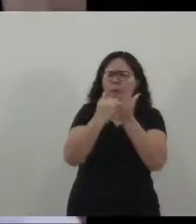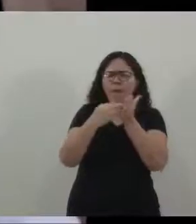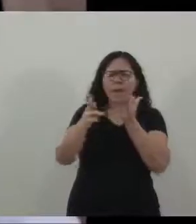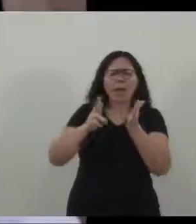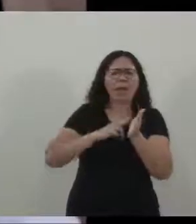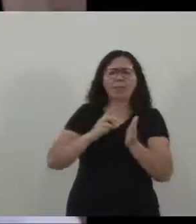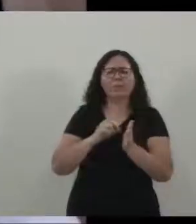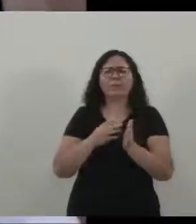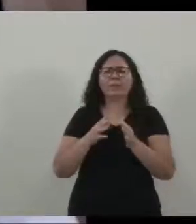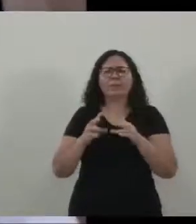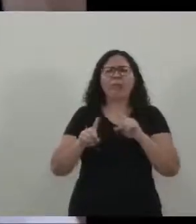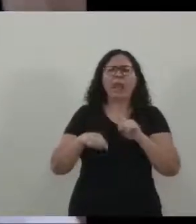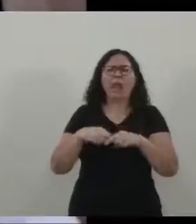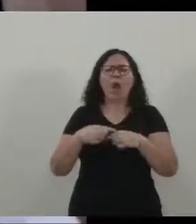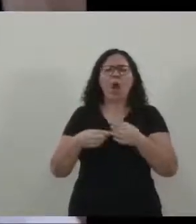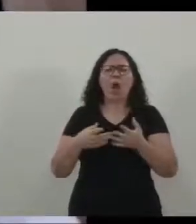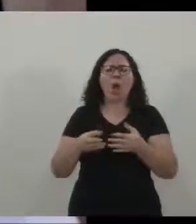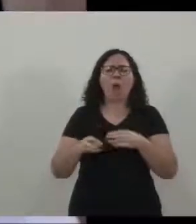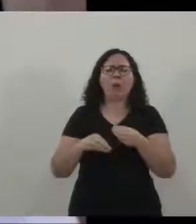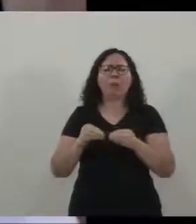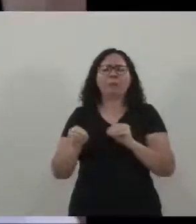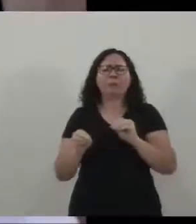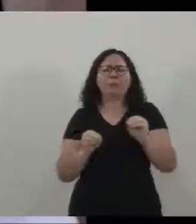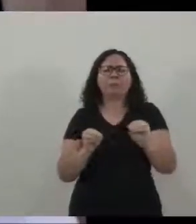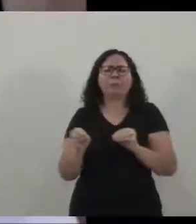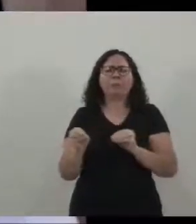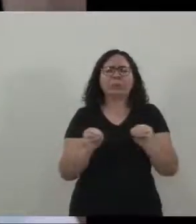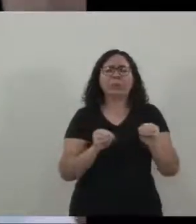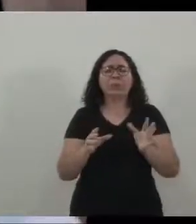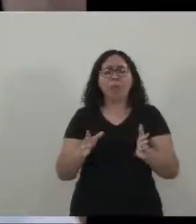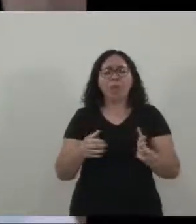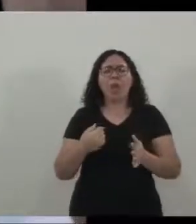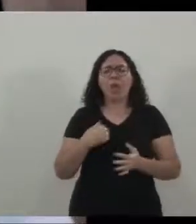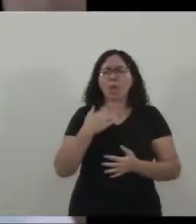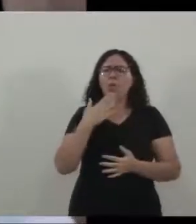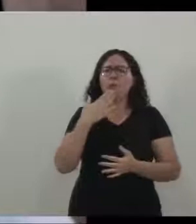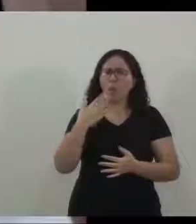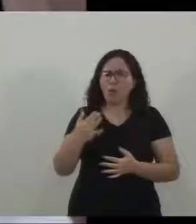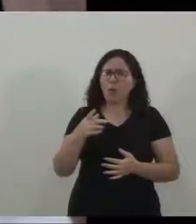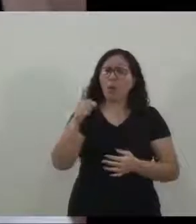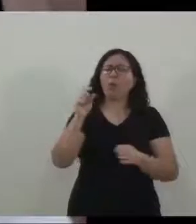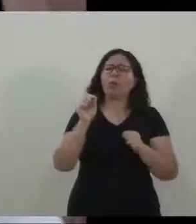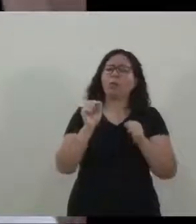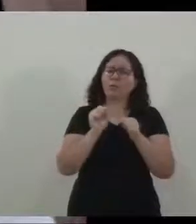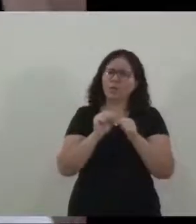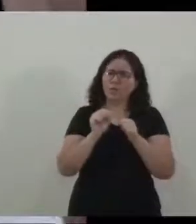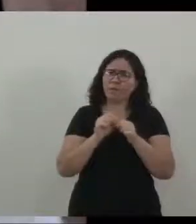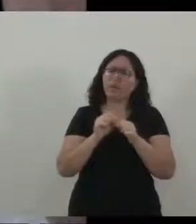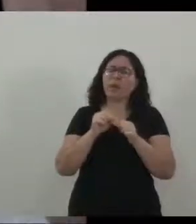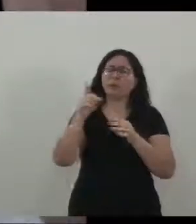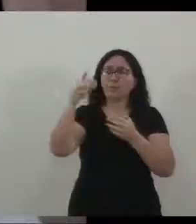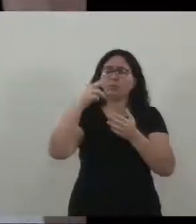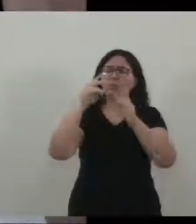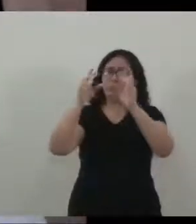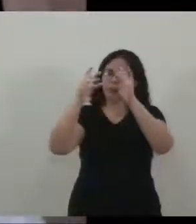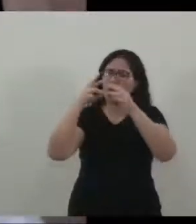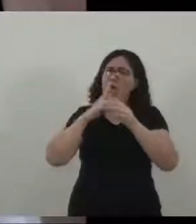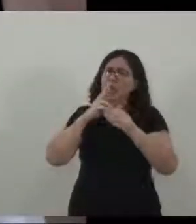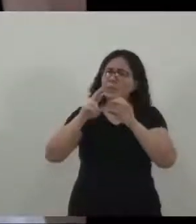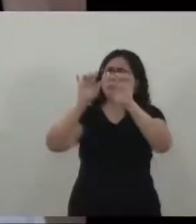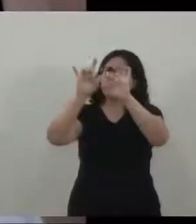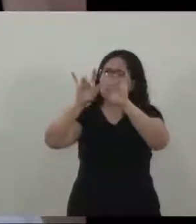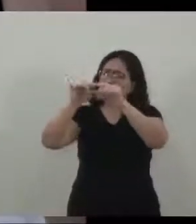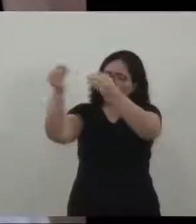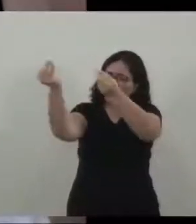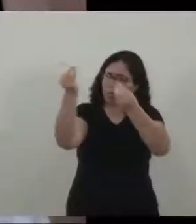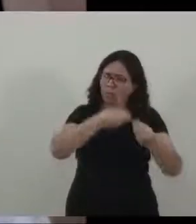tinha sido respondido, né? Então, eu fiz uma solicitação para que se envie para a Câmara, para todos